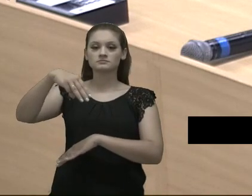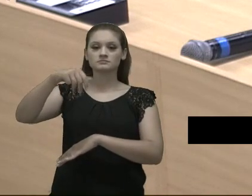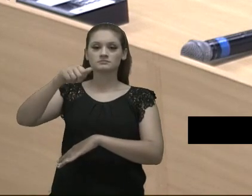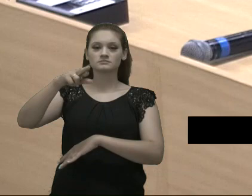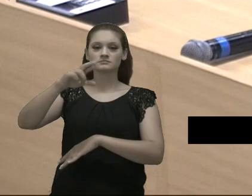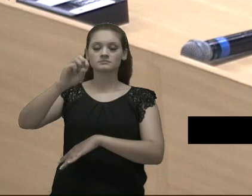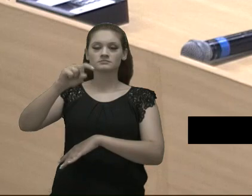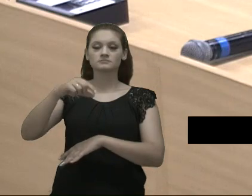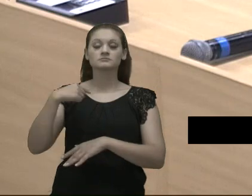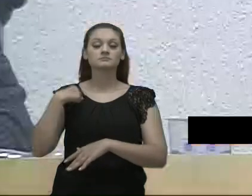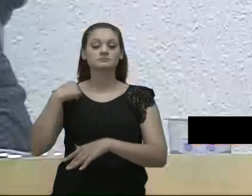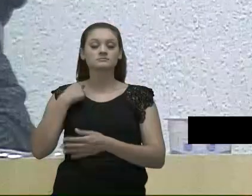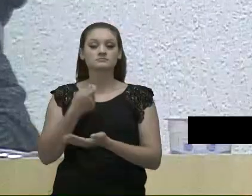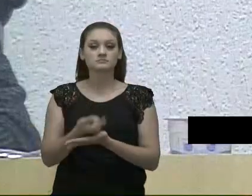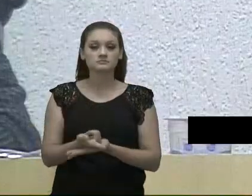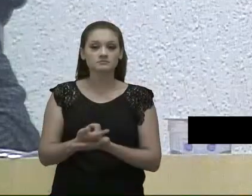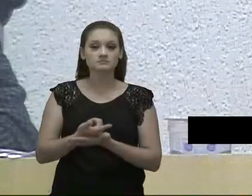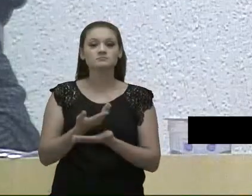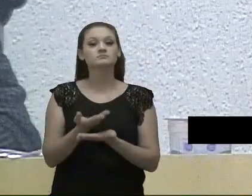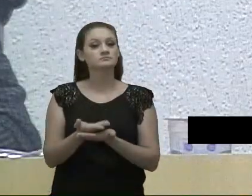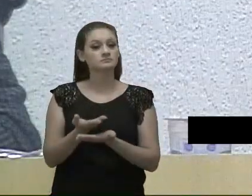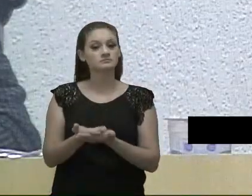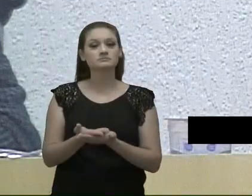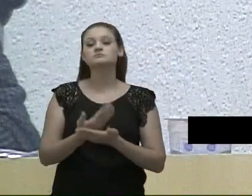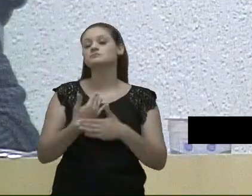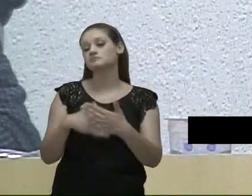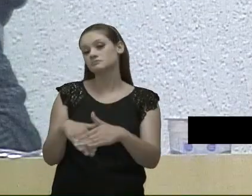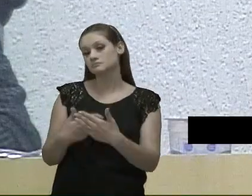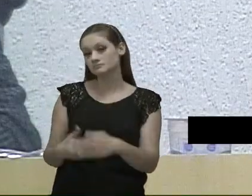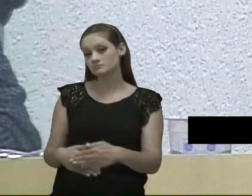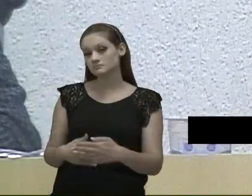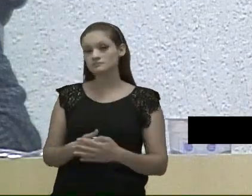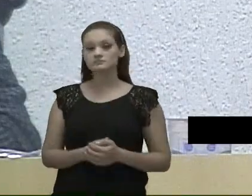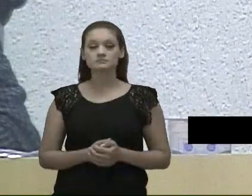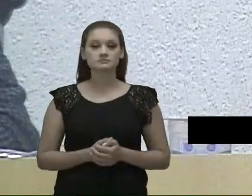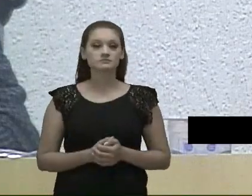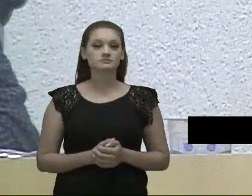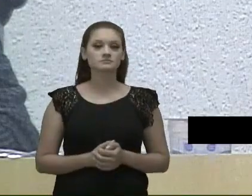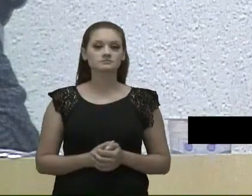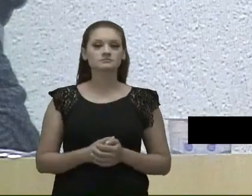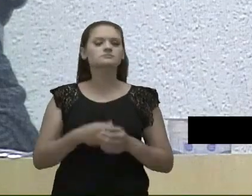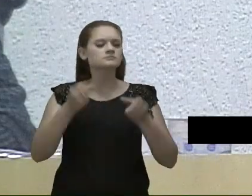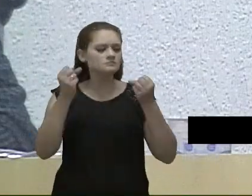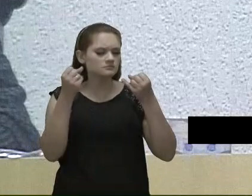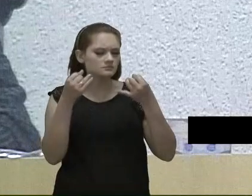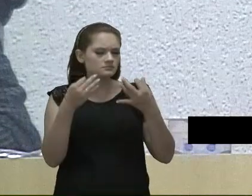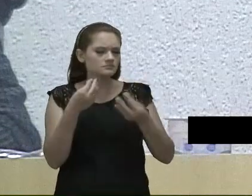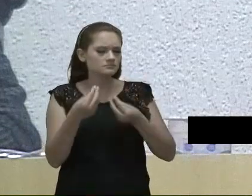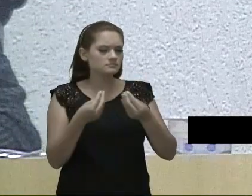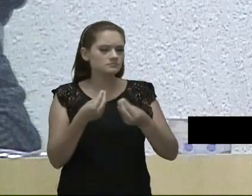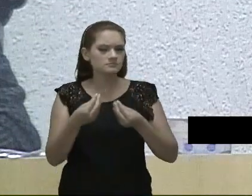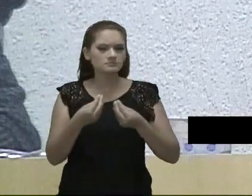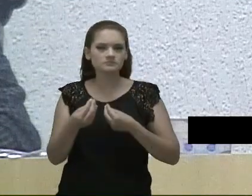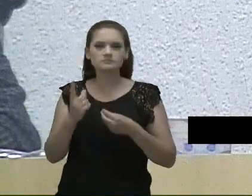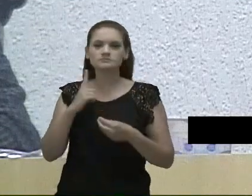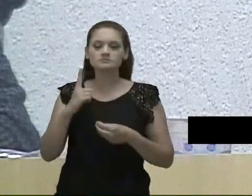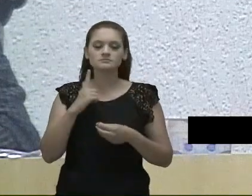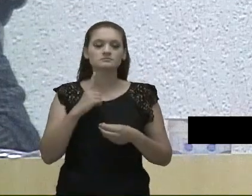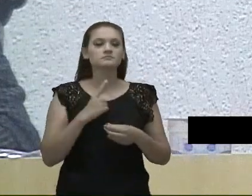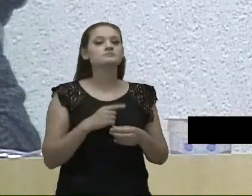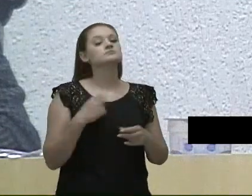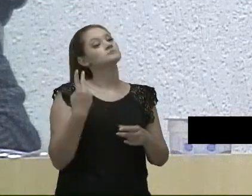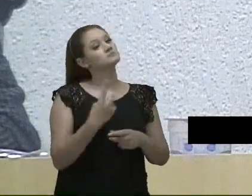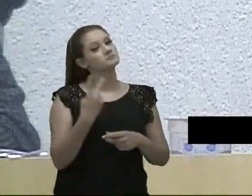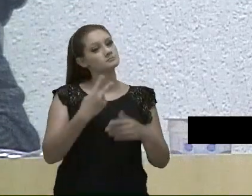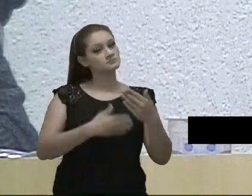provas. Tá, descreva pra gente mais ou menos como que foi ambos os processos seletivos, na Santa Helena e agora como